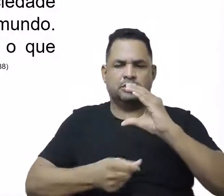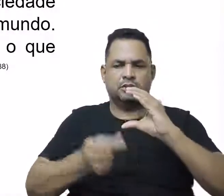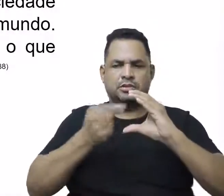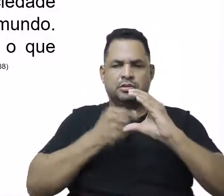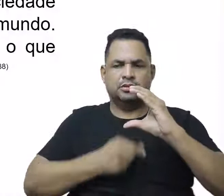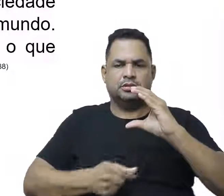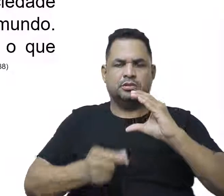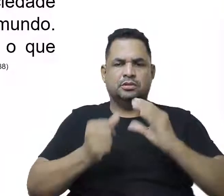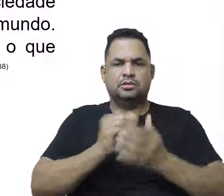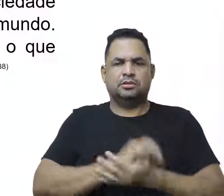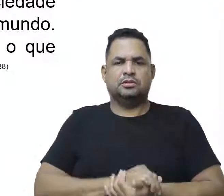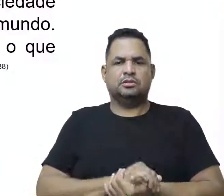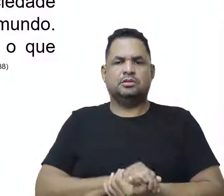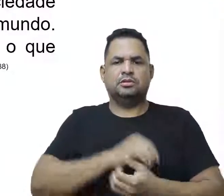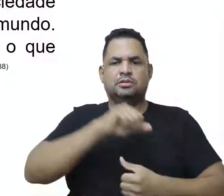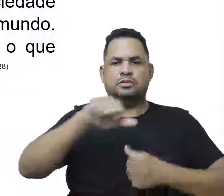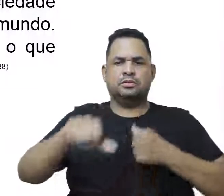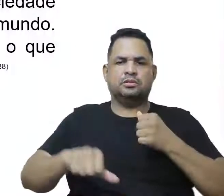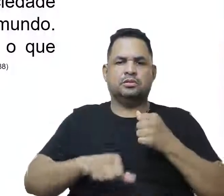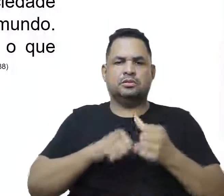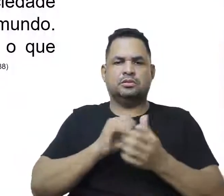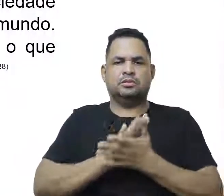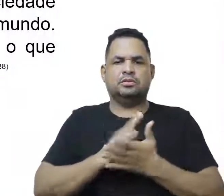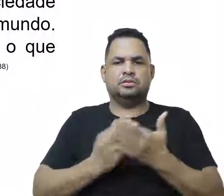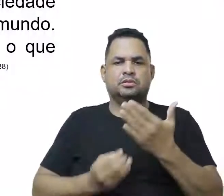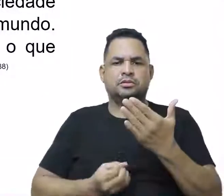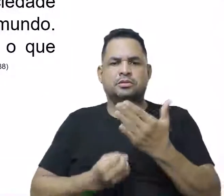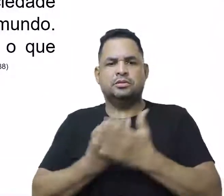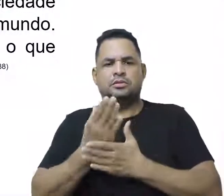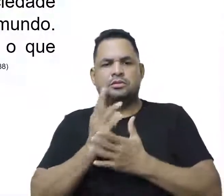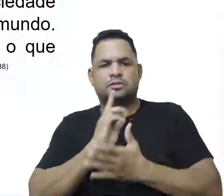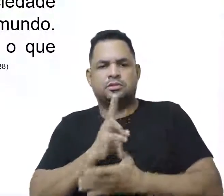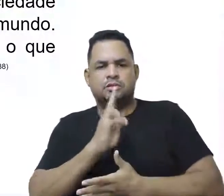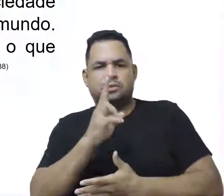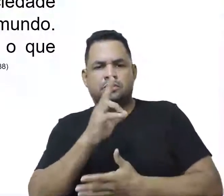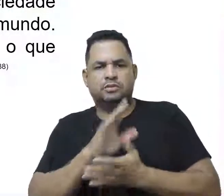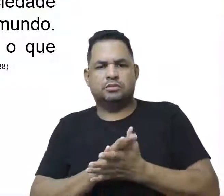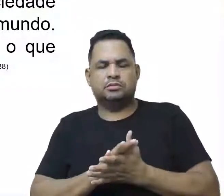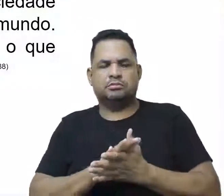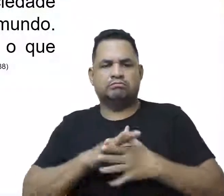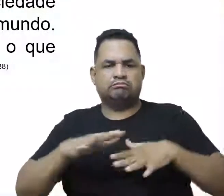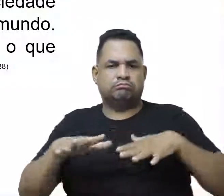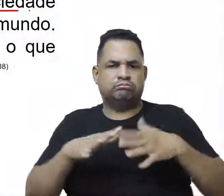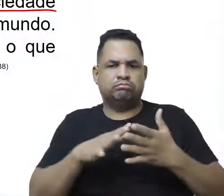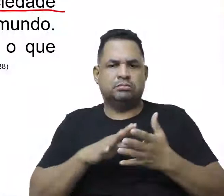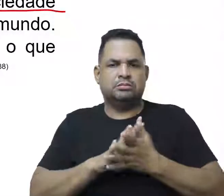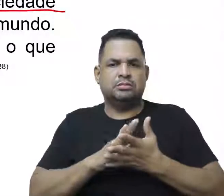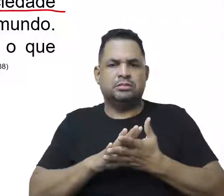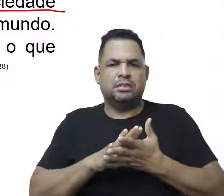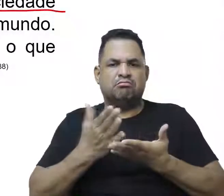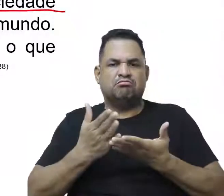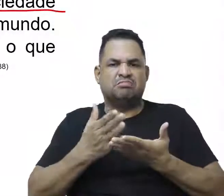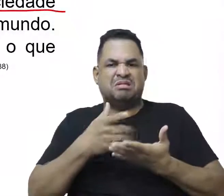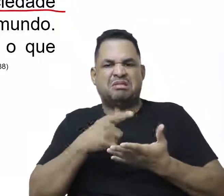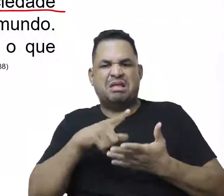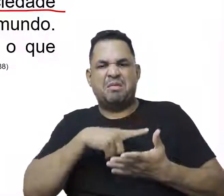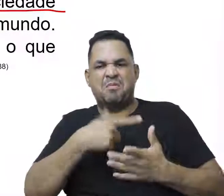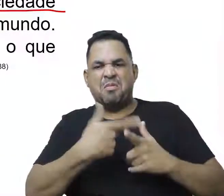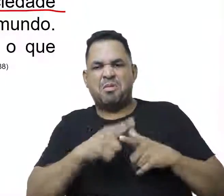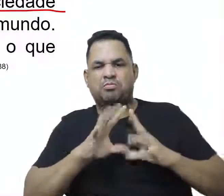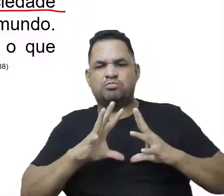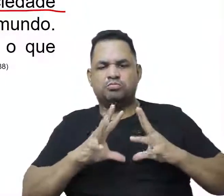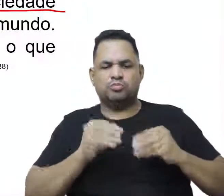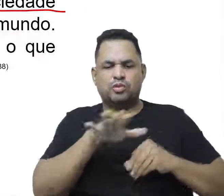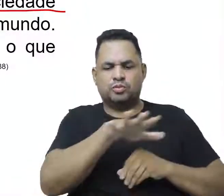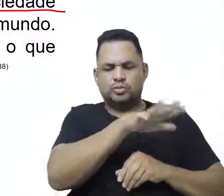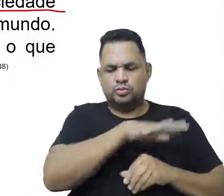capitalismo as transformações decorrentes desse processo abalaram todos os setores da sociedade